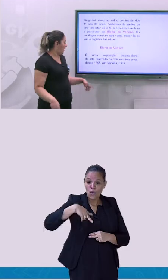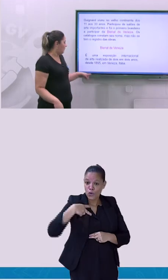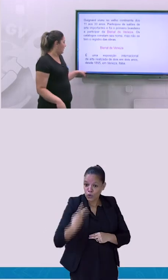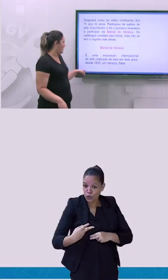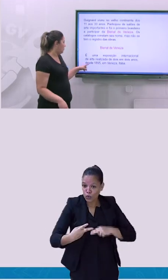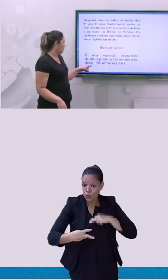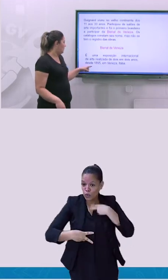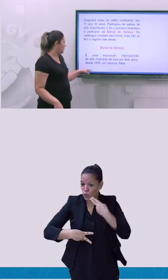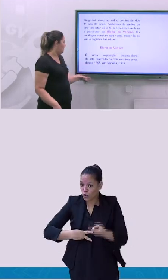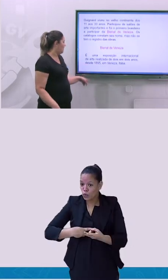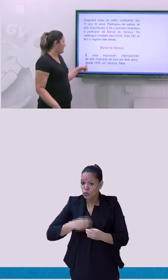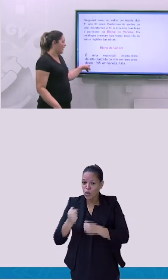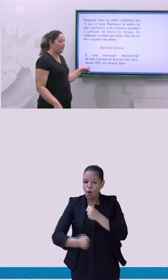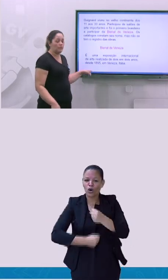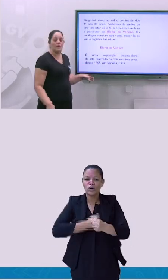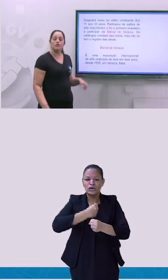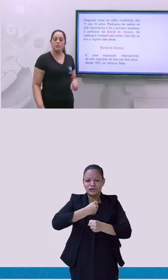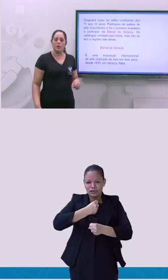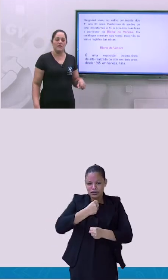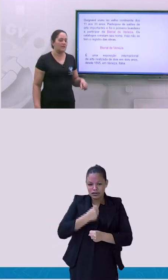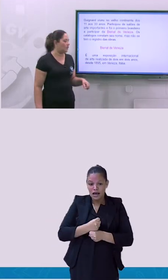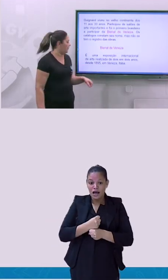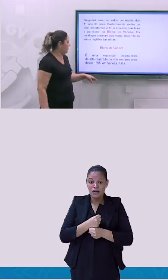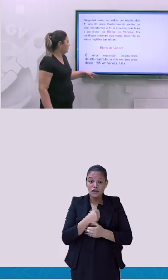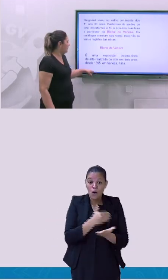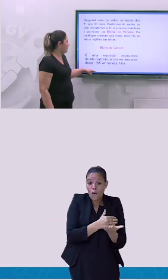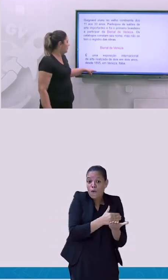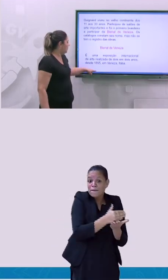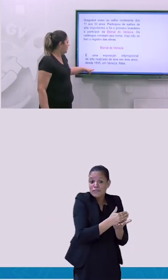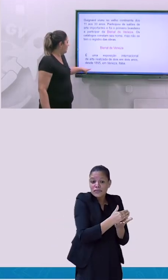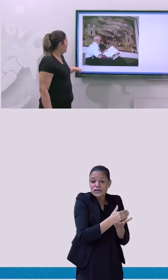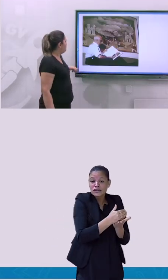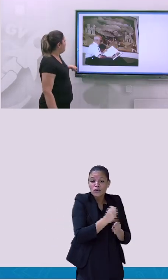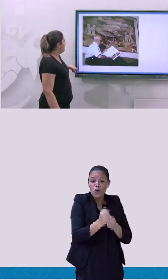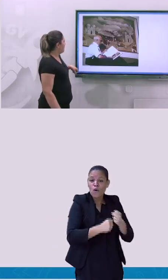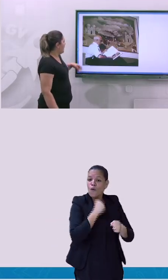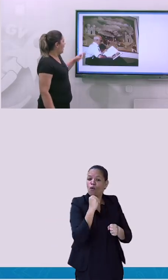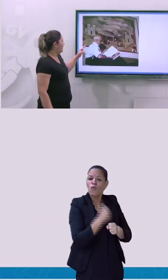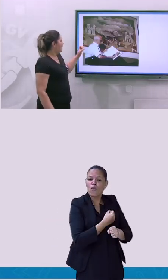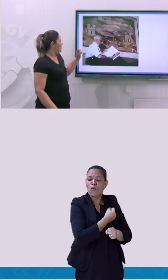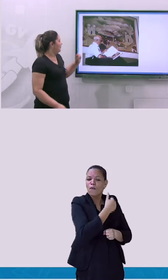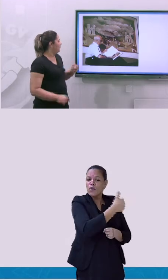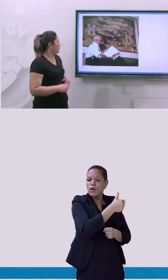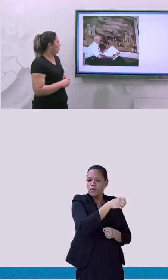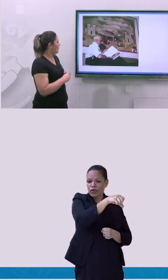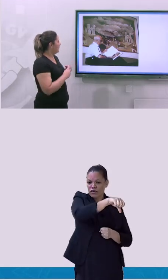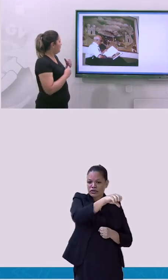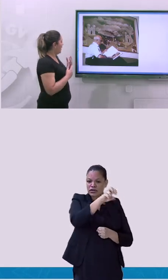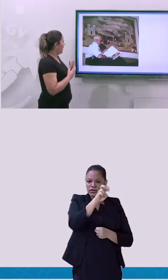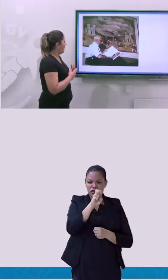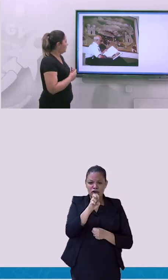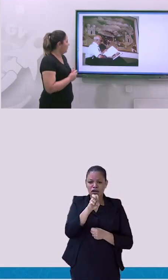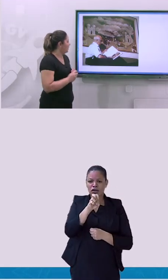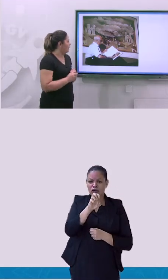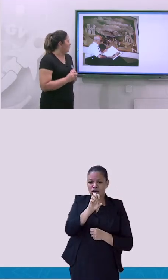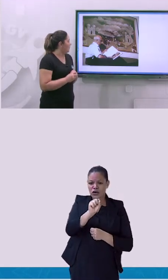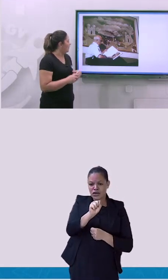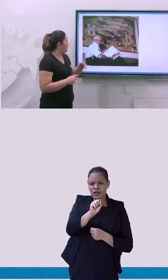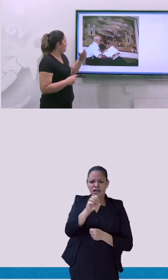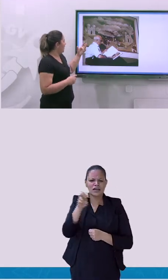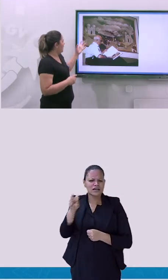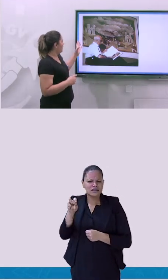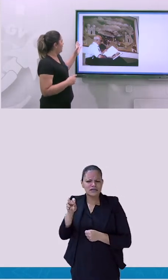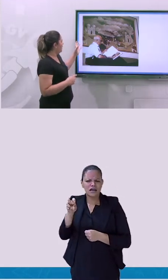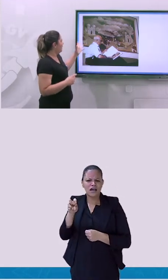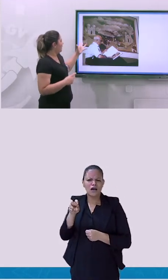ainda acontece, de 2 em 2 anos e desde o ano de 1895. Aqui ele, como ele está focado, né?